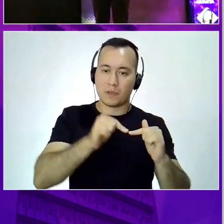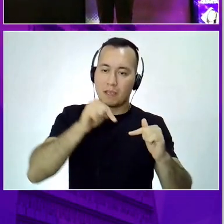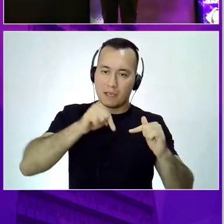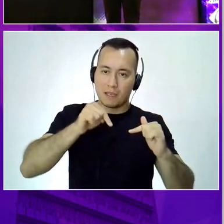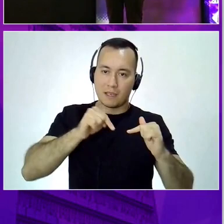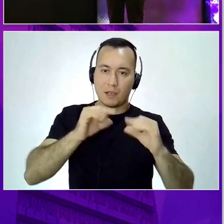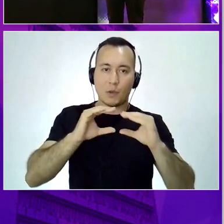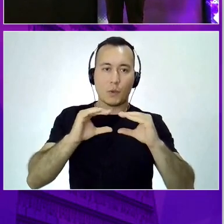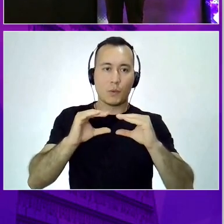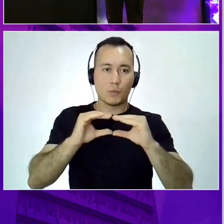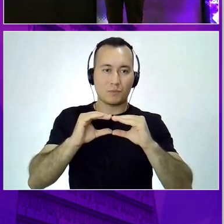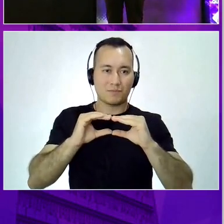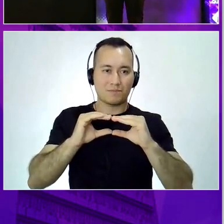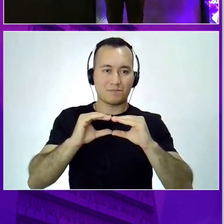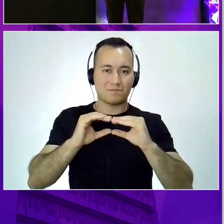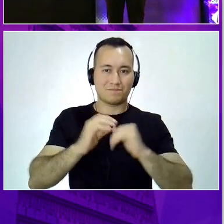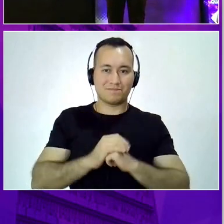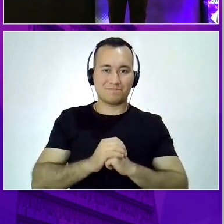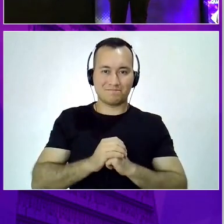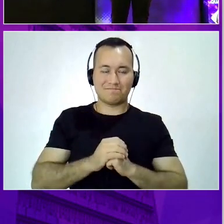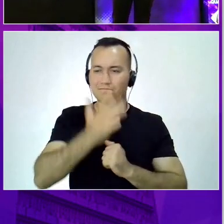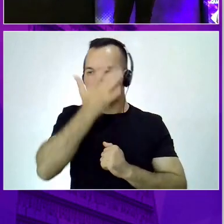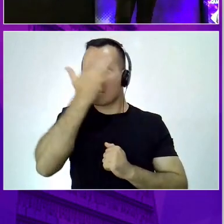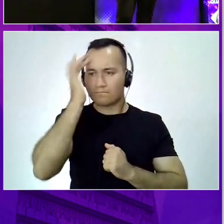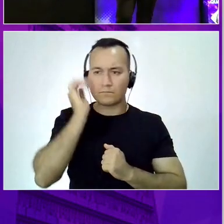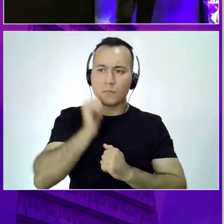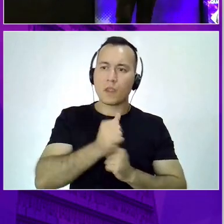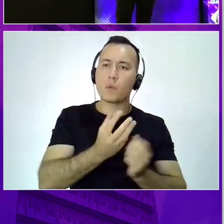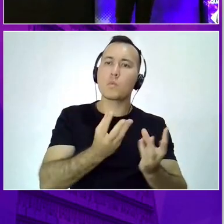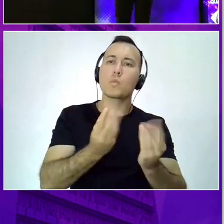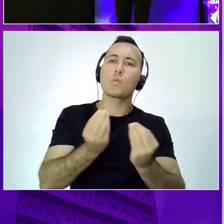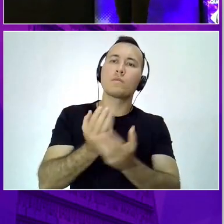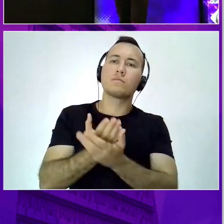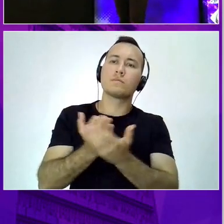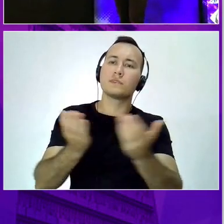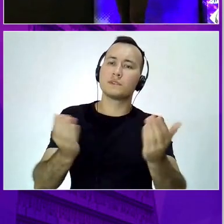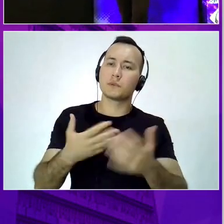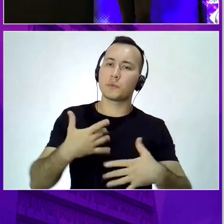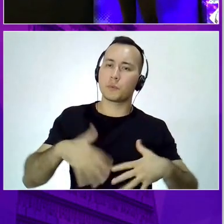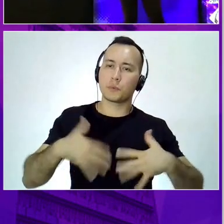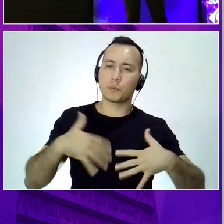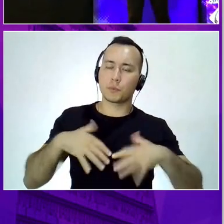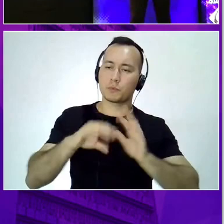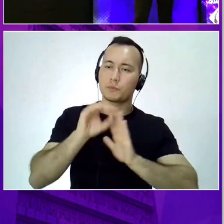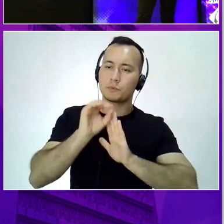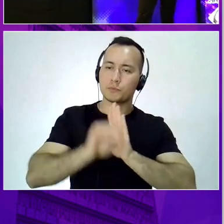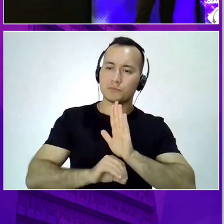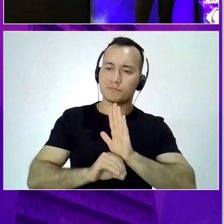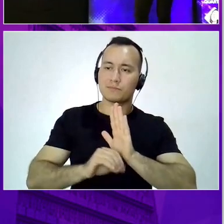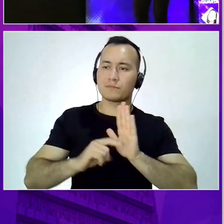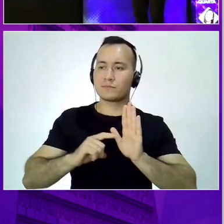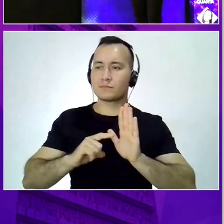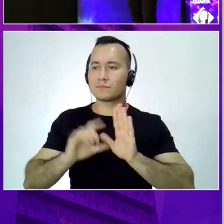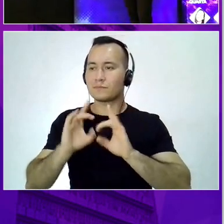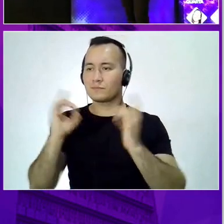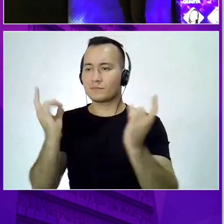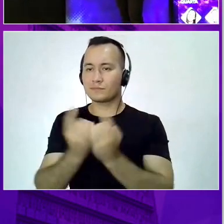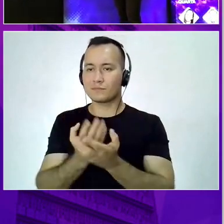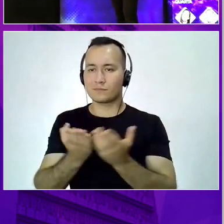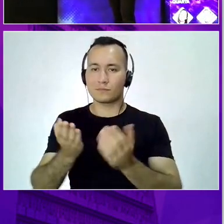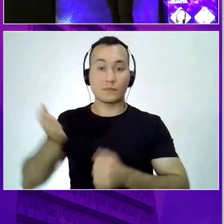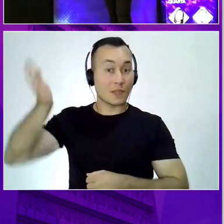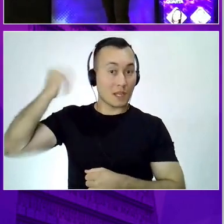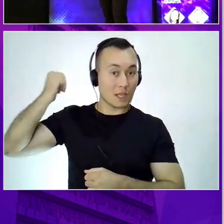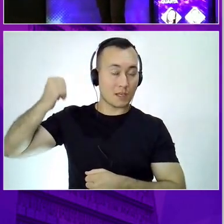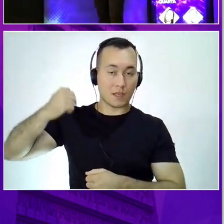de produto, eu acho incrível. Quando eu comecei, há alguns 25, 30 anos atrás, não tinha